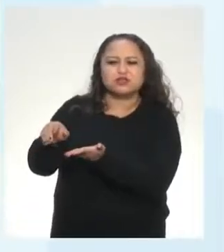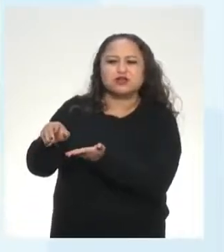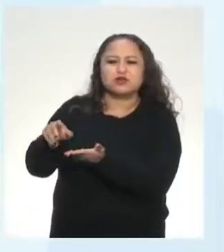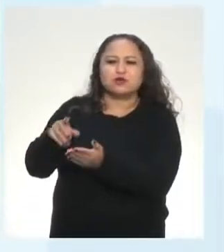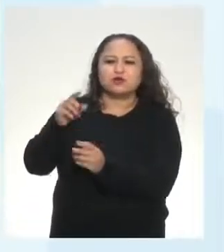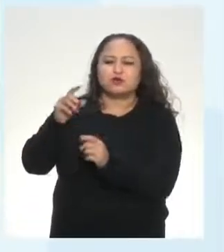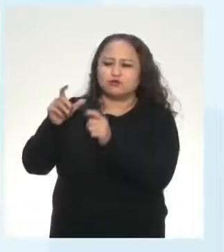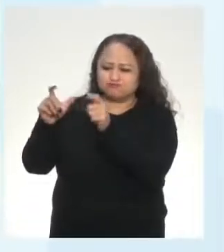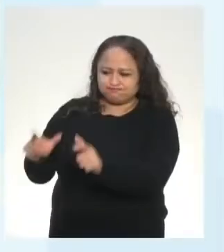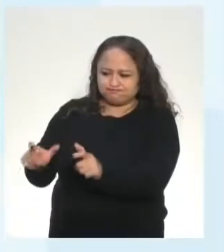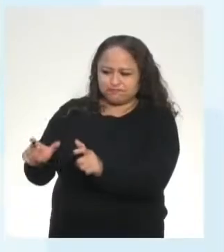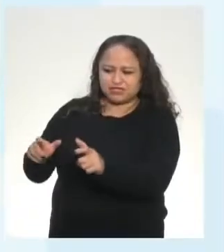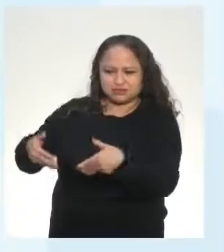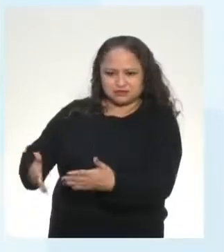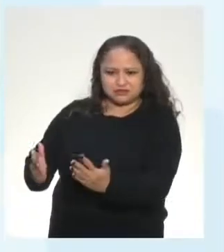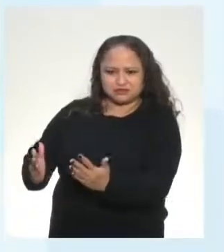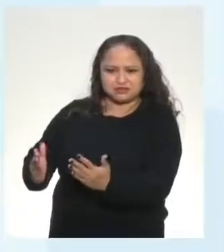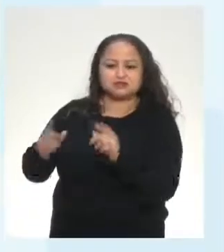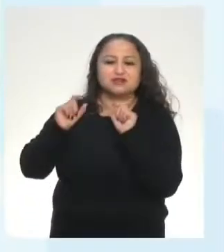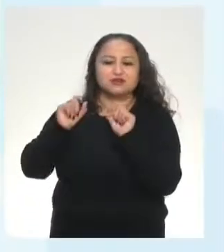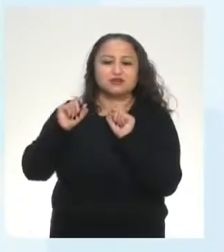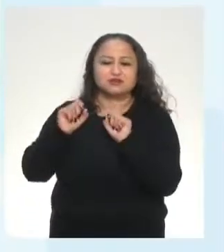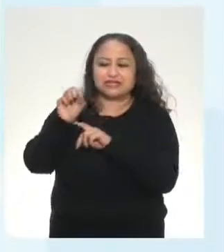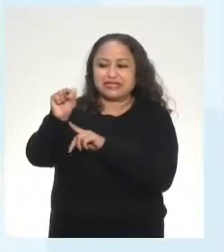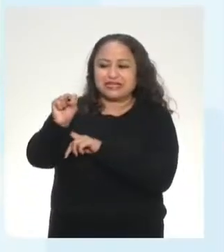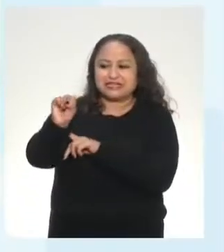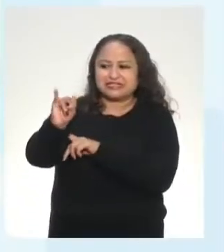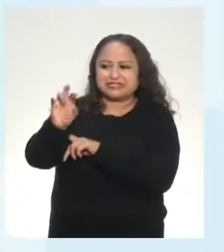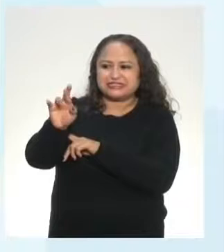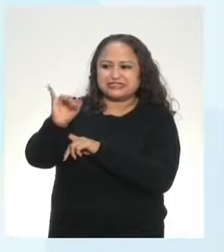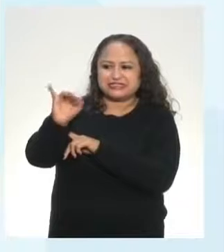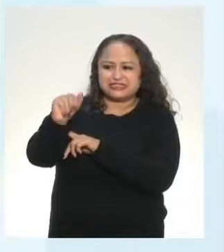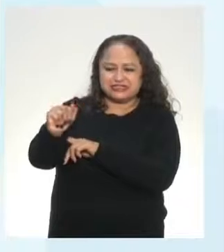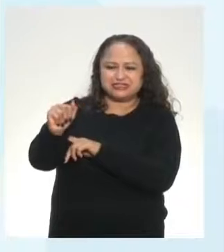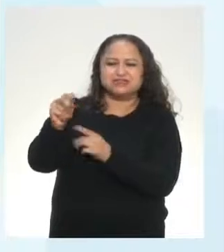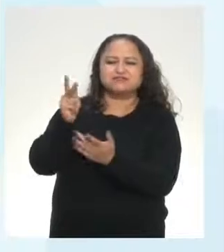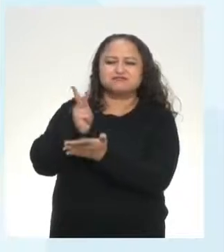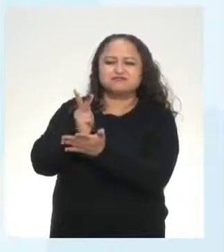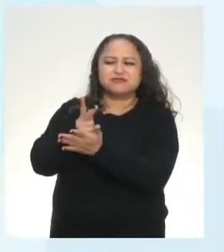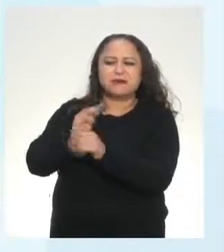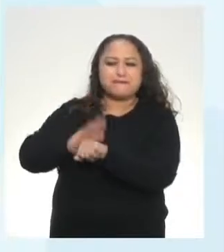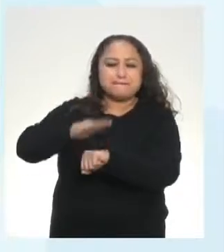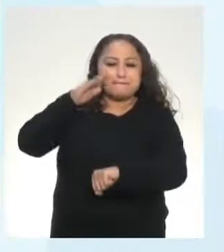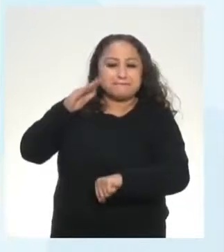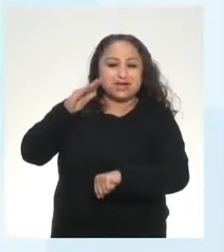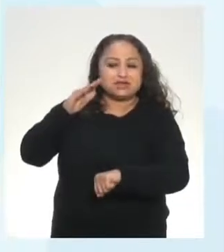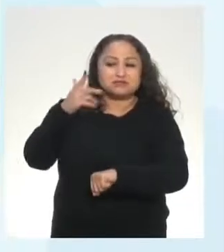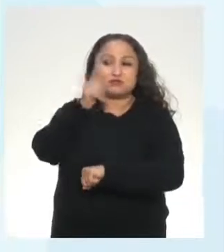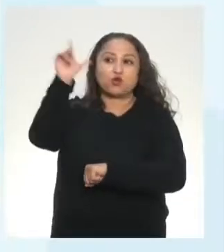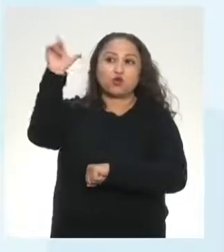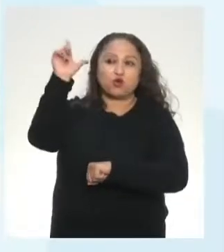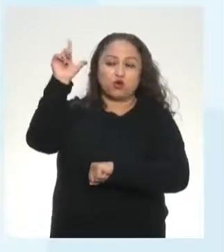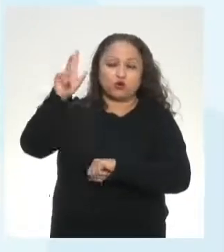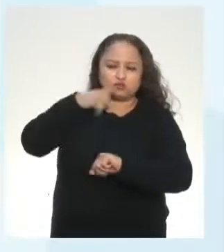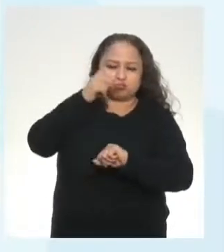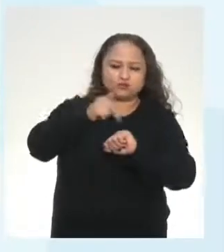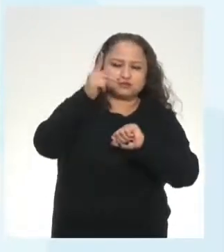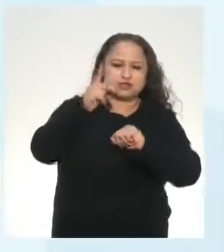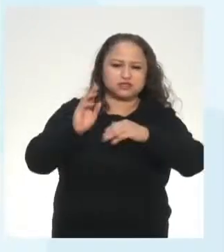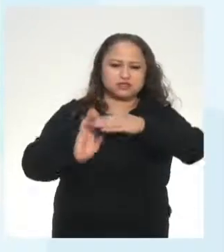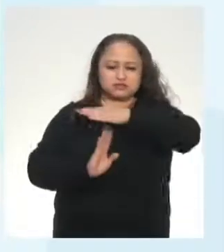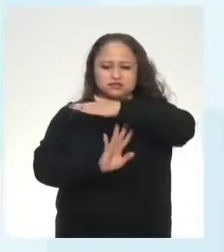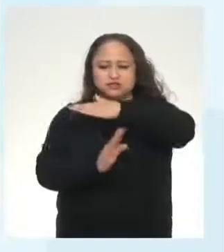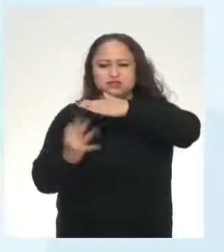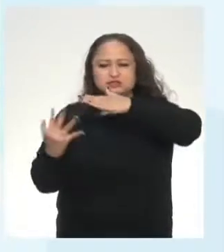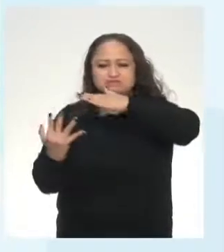Síria é o que tem mais refugiados que saem do seu país para ir para outros países, né, mostrando aí na